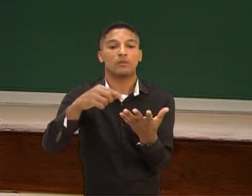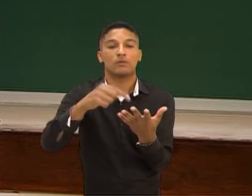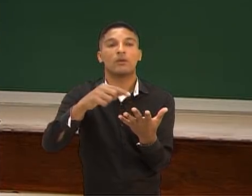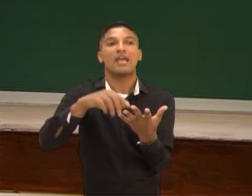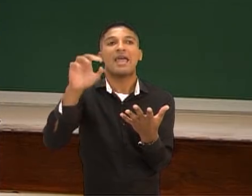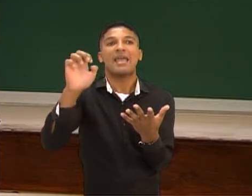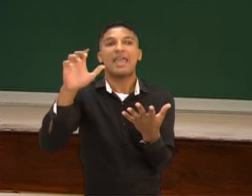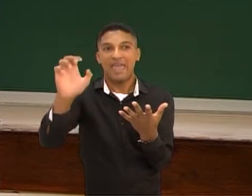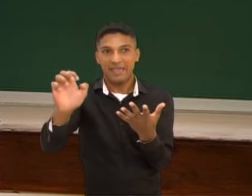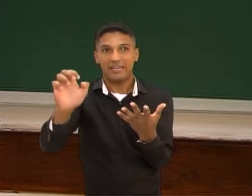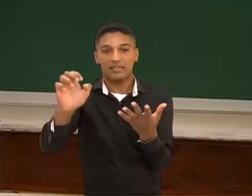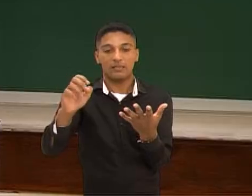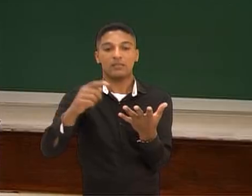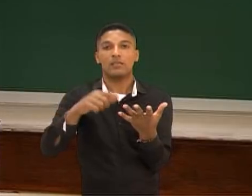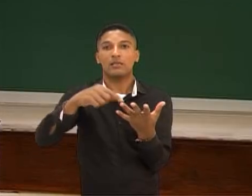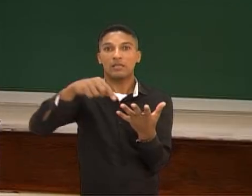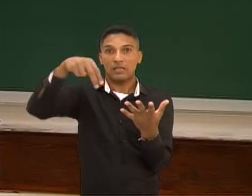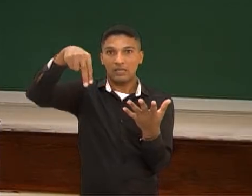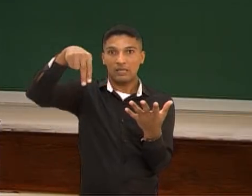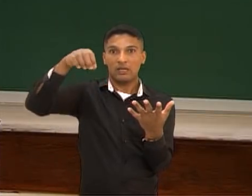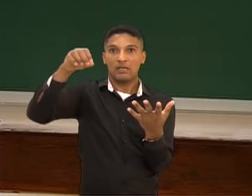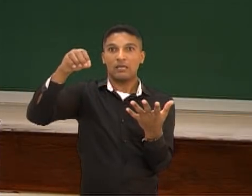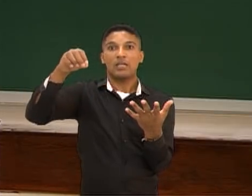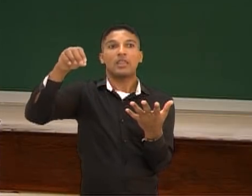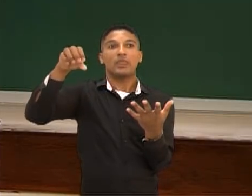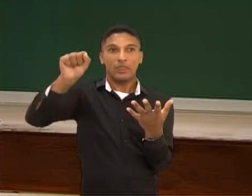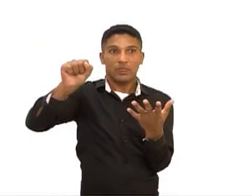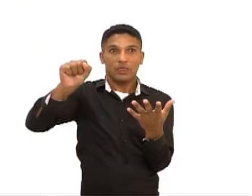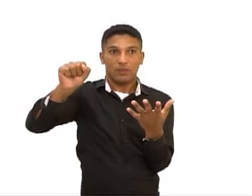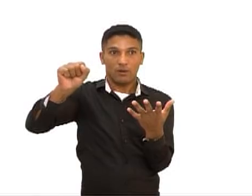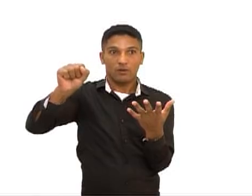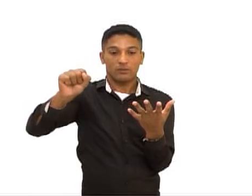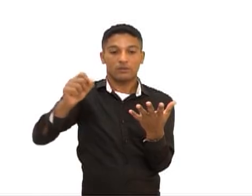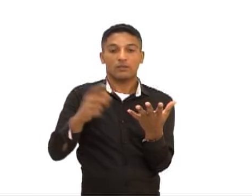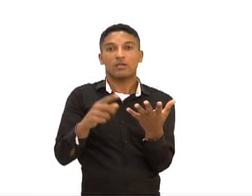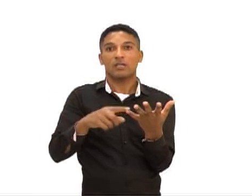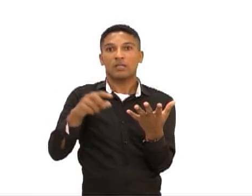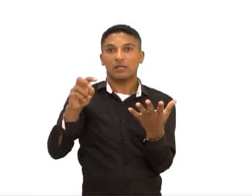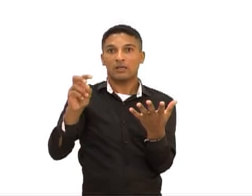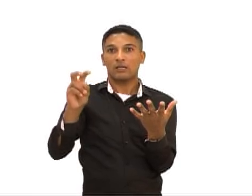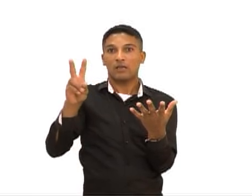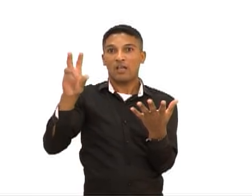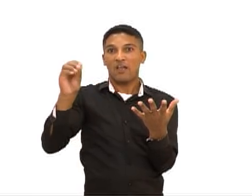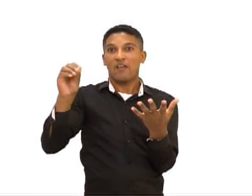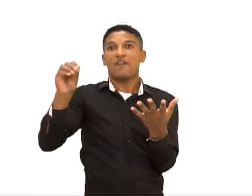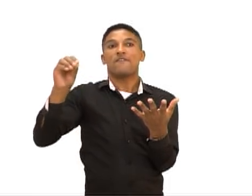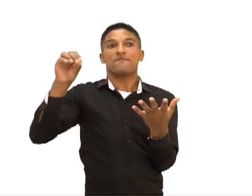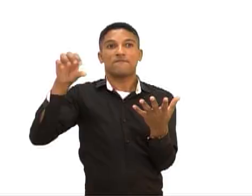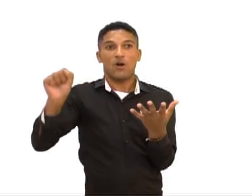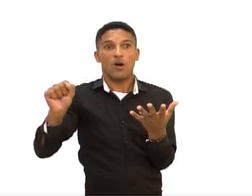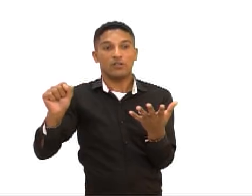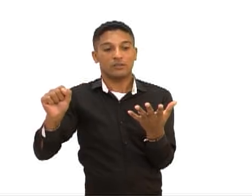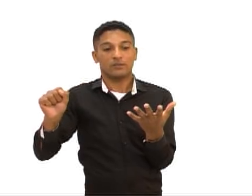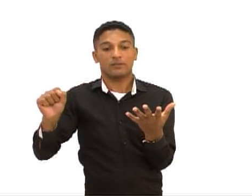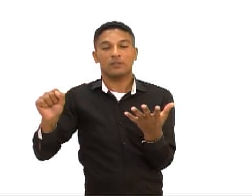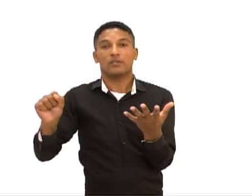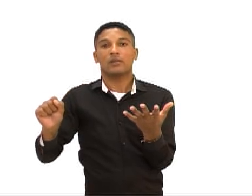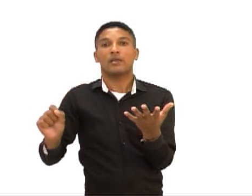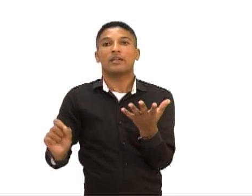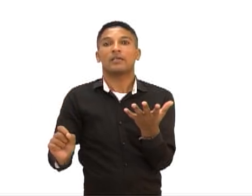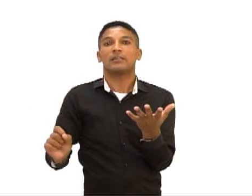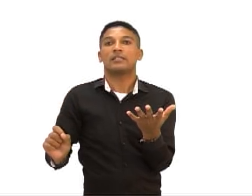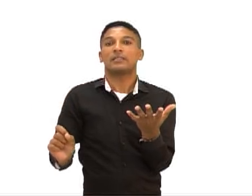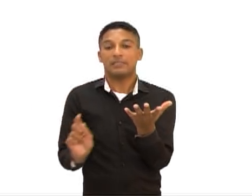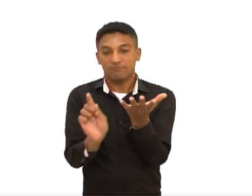enunciado. E ali no enunciado a gente tem o seguinte: o imperativo afirmativo não se utiliza do primeiro pronome pessoal do